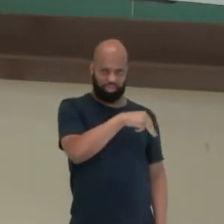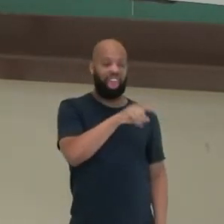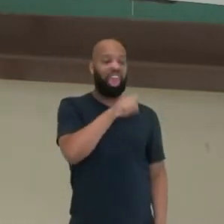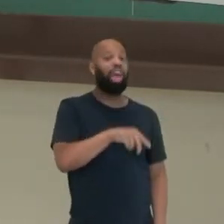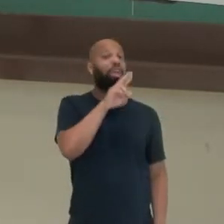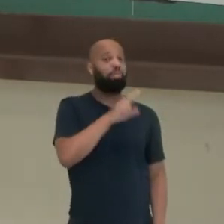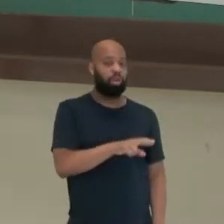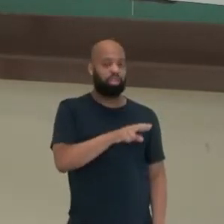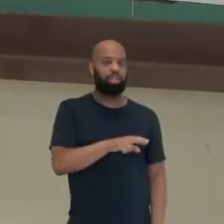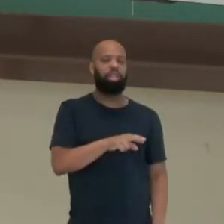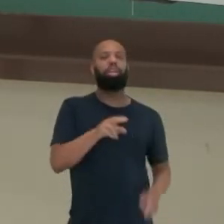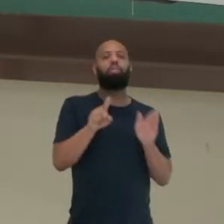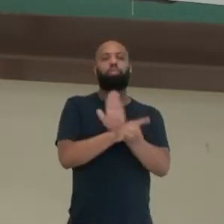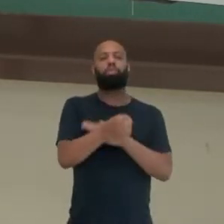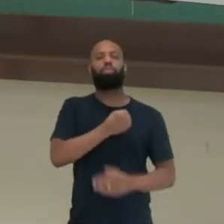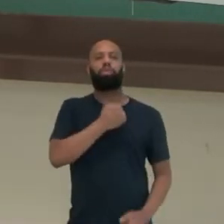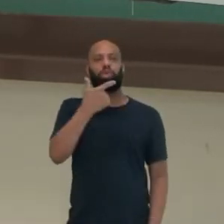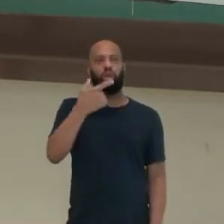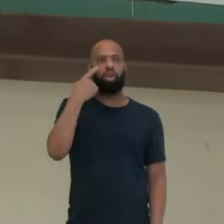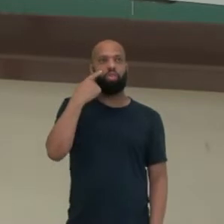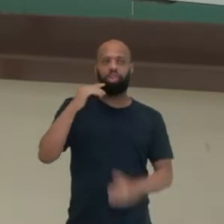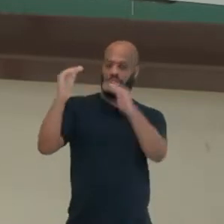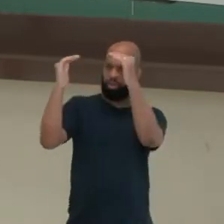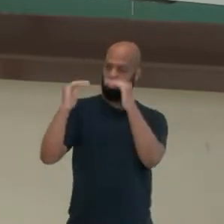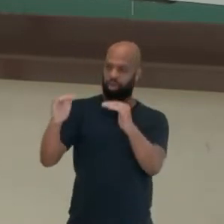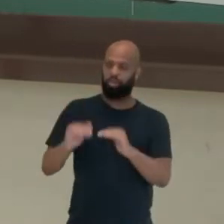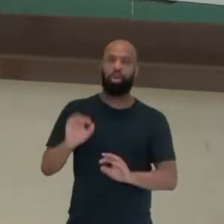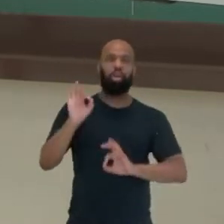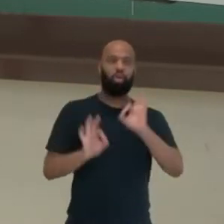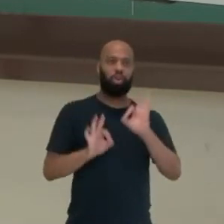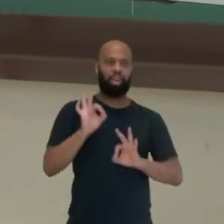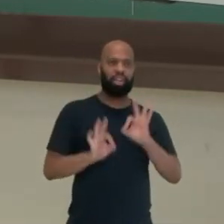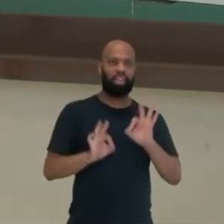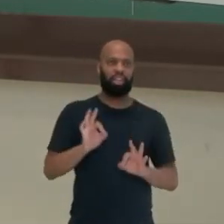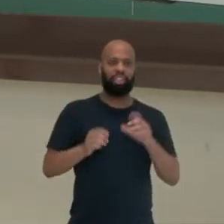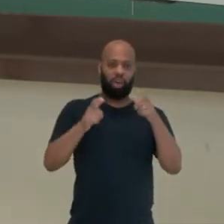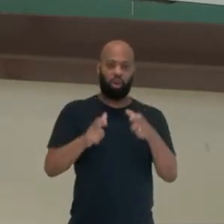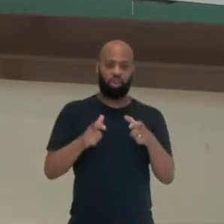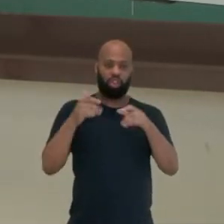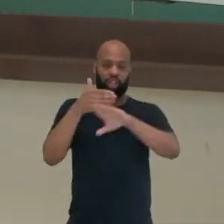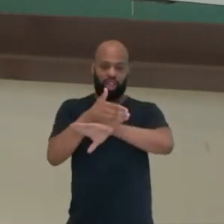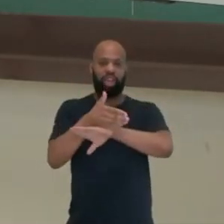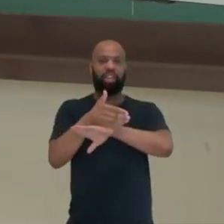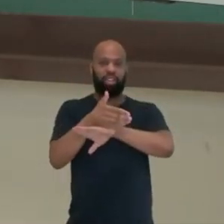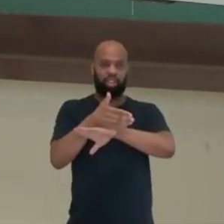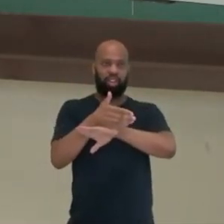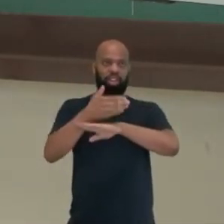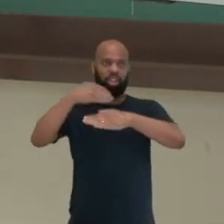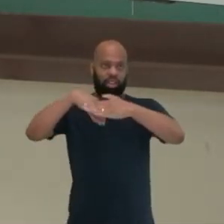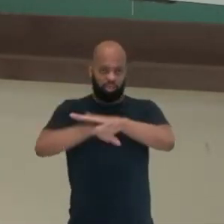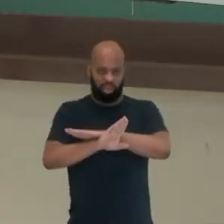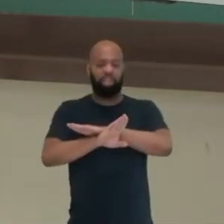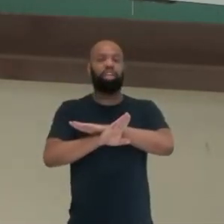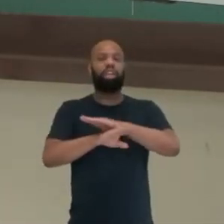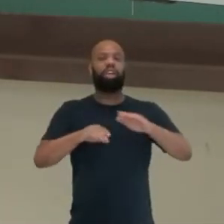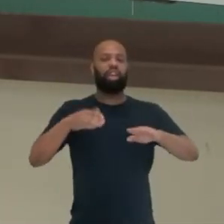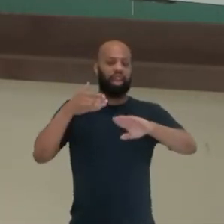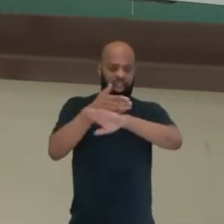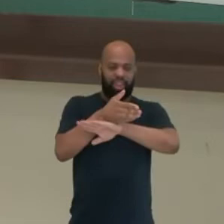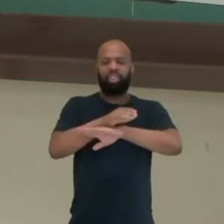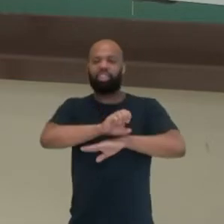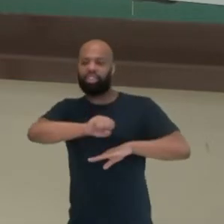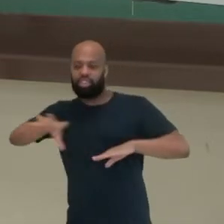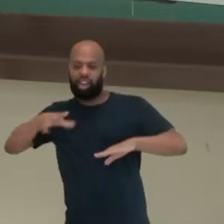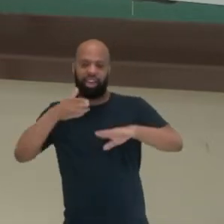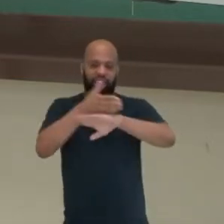2. De acordo com os itens abaixo, coloque corretamente os valores na posição de entrada e saída na máquina de funções. Então, olha ali, ó.